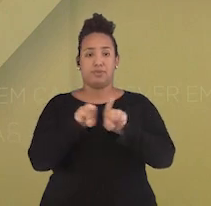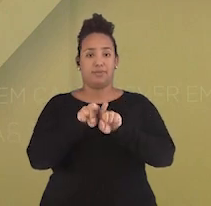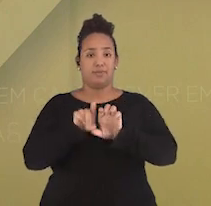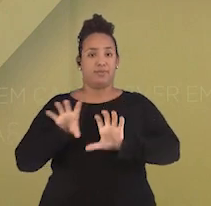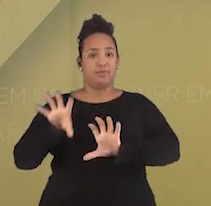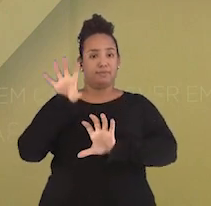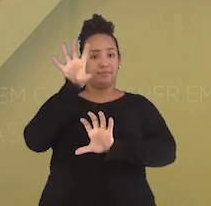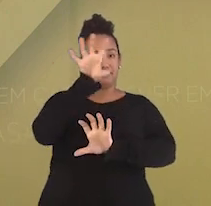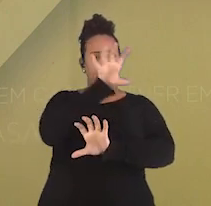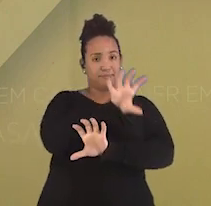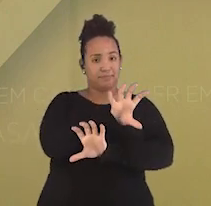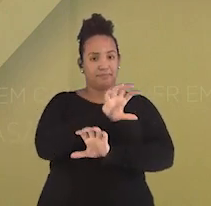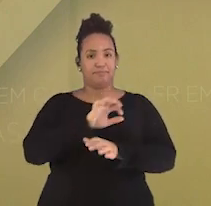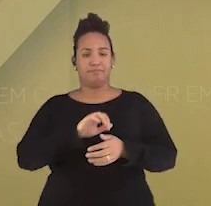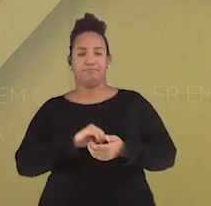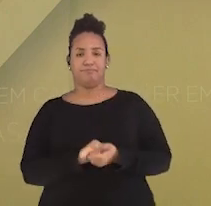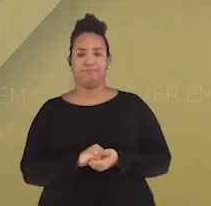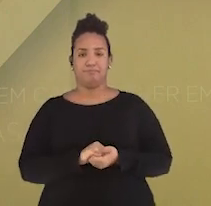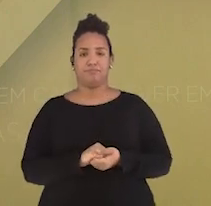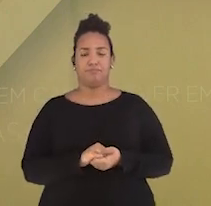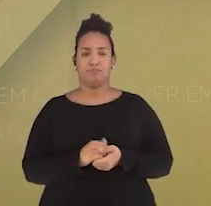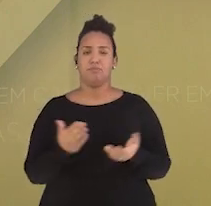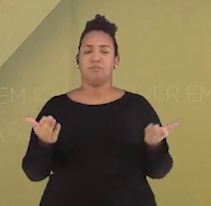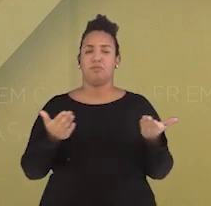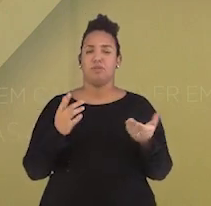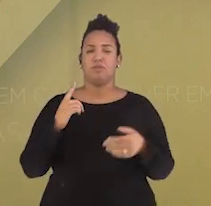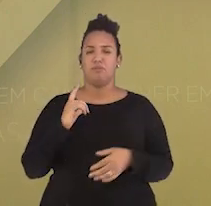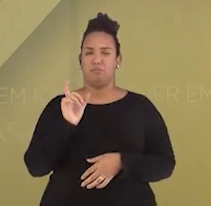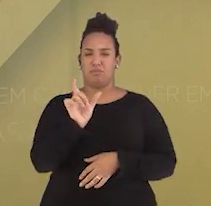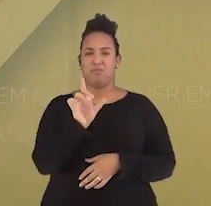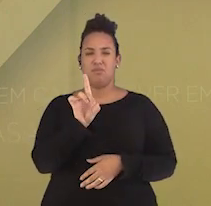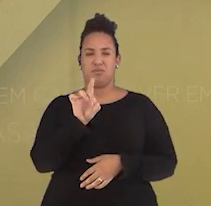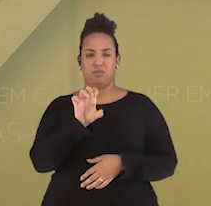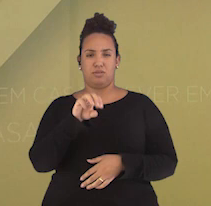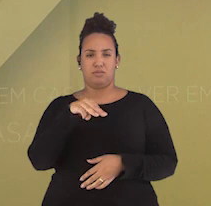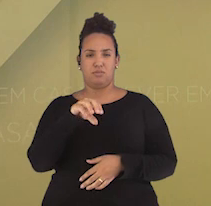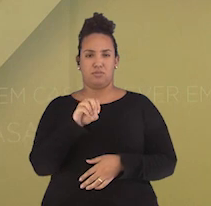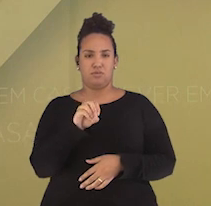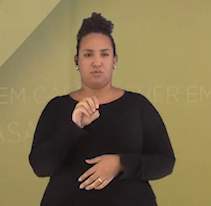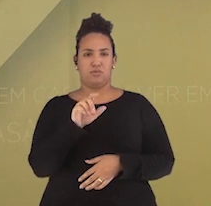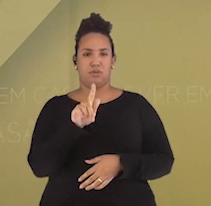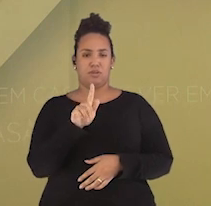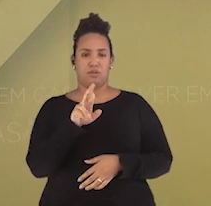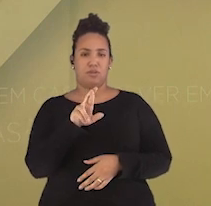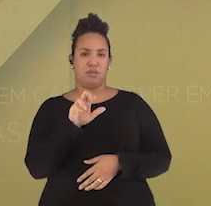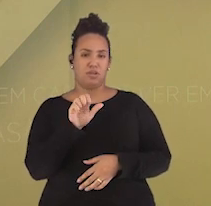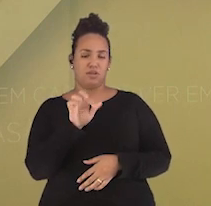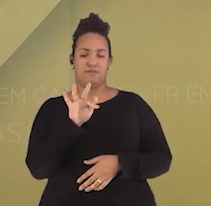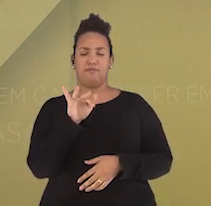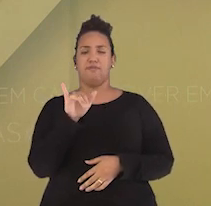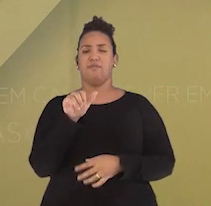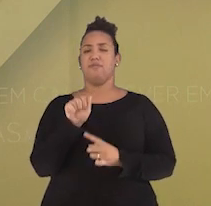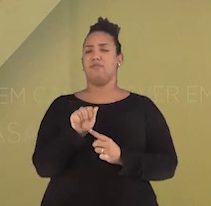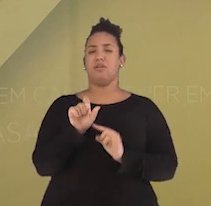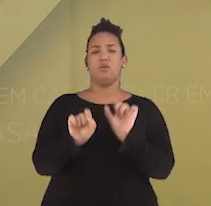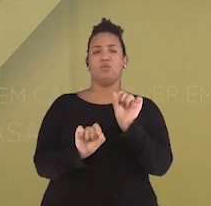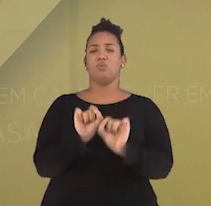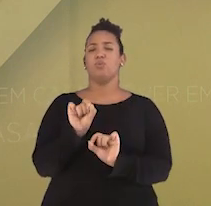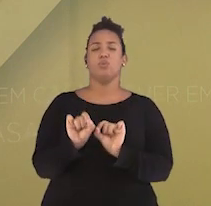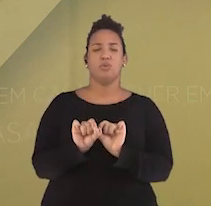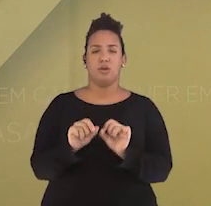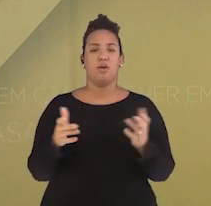regionalização. Eita, parecem termos difíceis, né? Mas calma que vamos entender juntos sobre